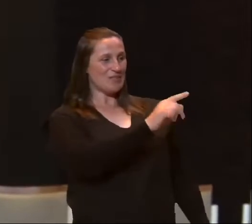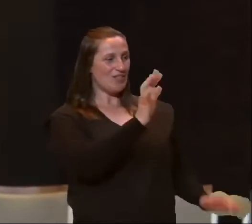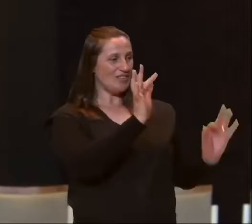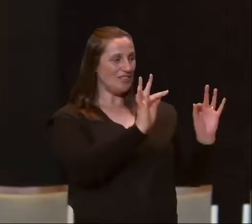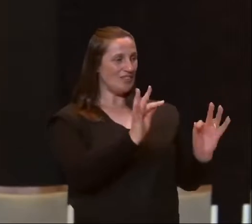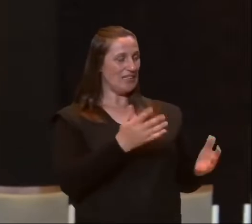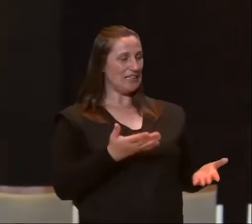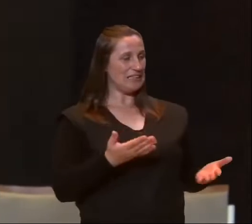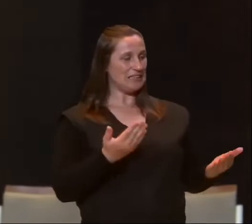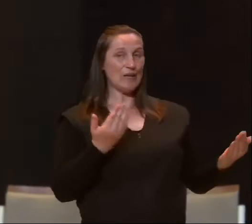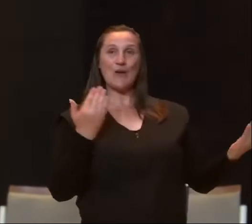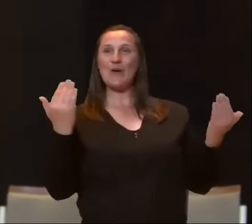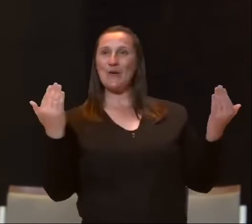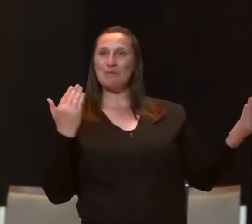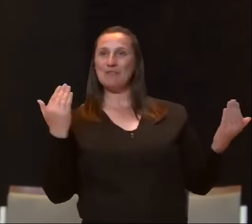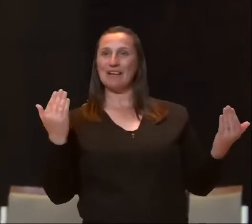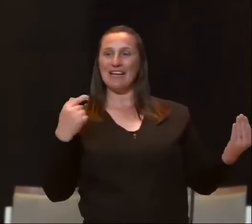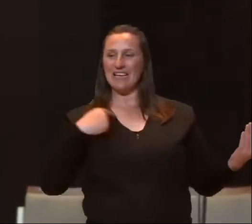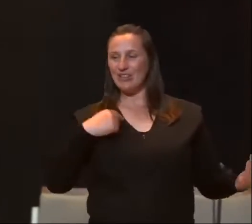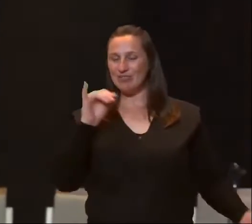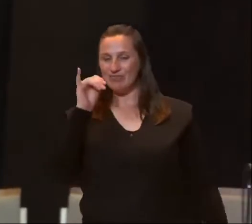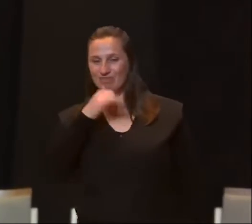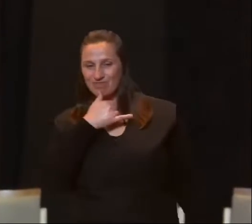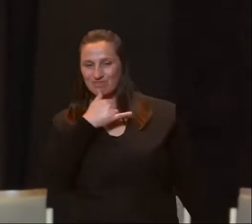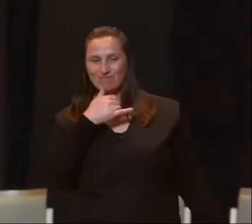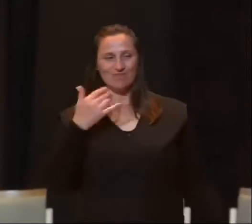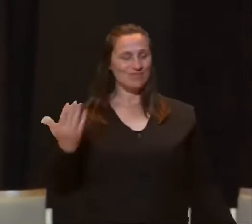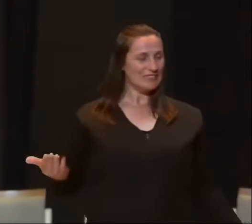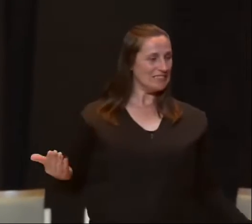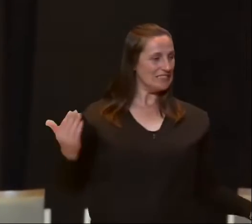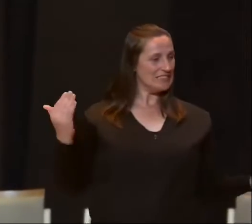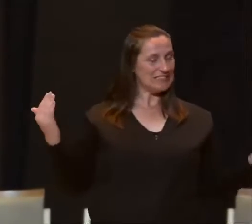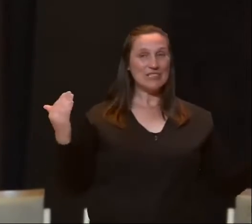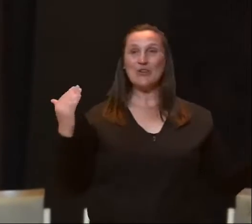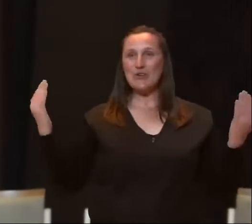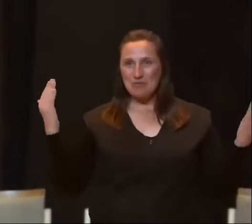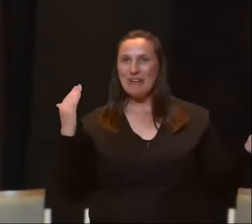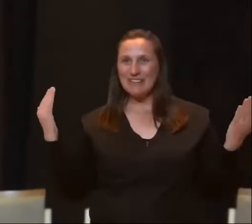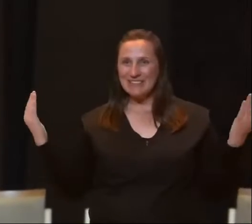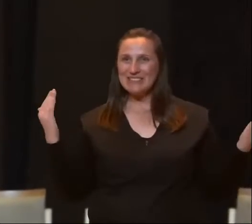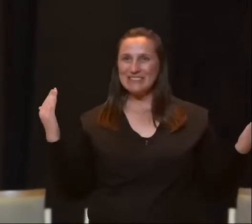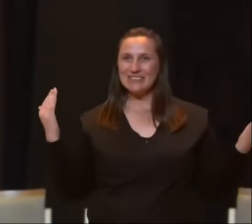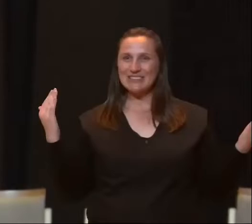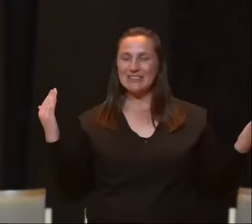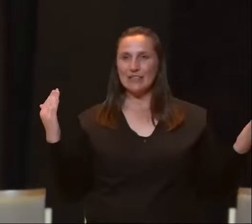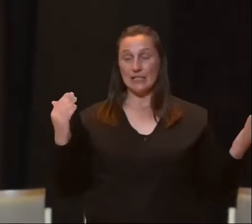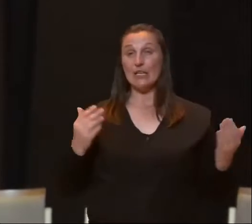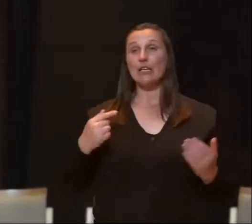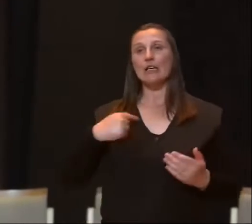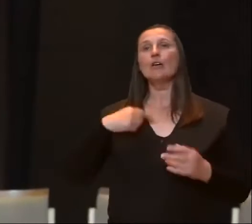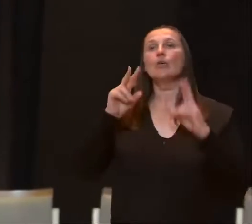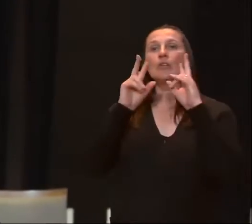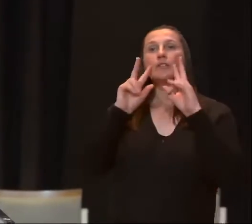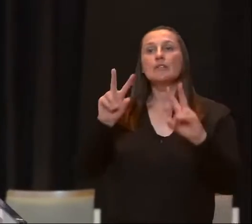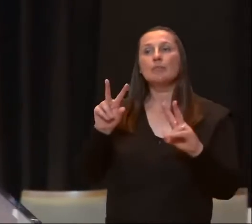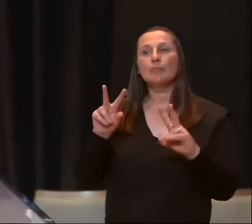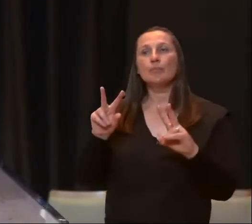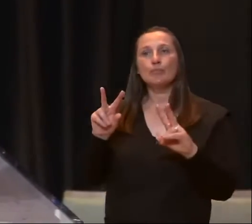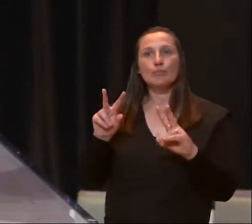e a gente compara. Eu lembro de um testemunho que eu ouvi no começo desse ano, de um pastor.